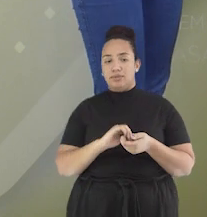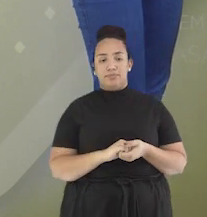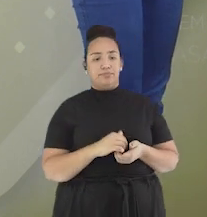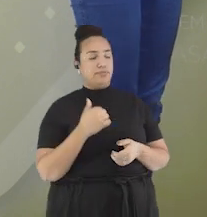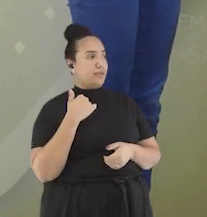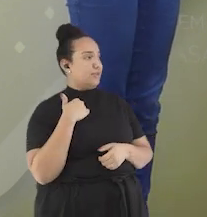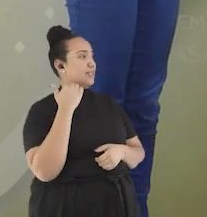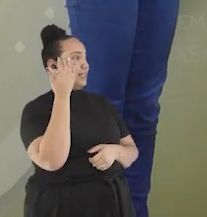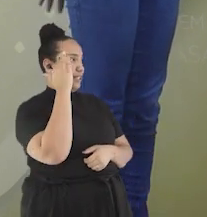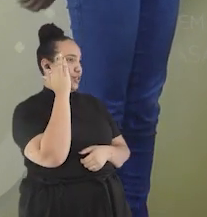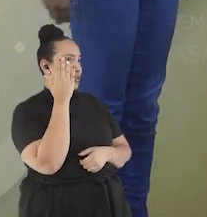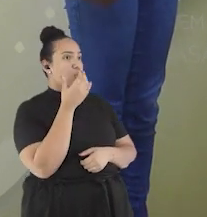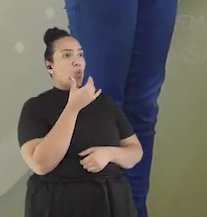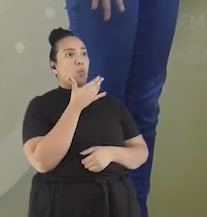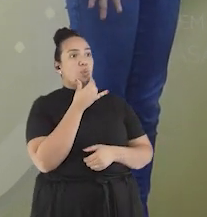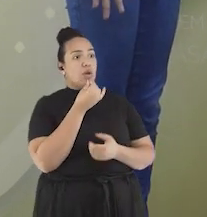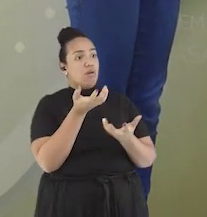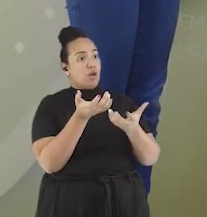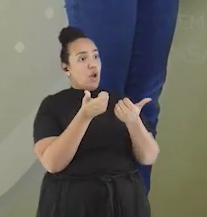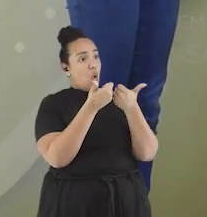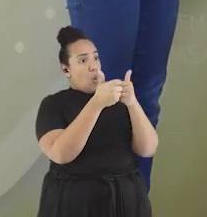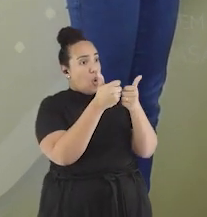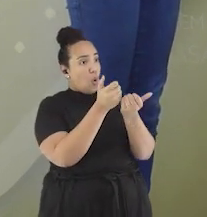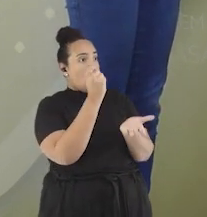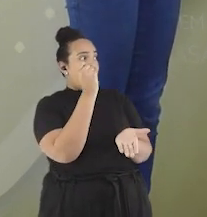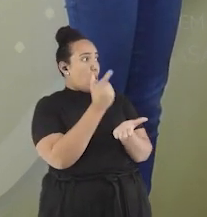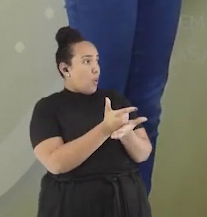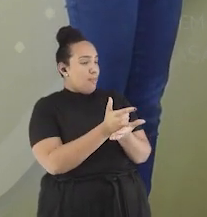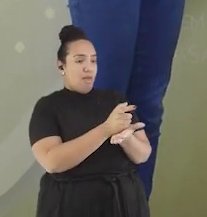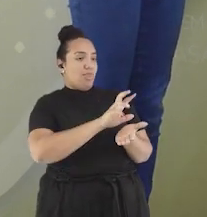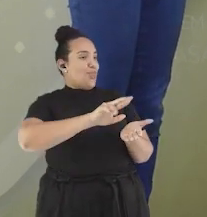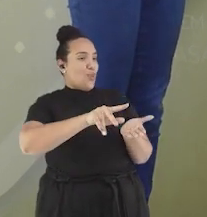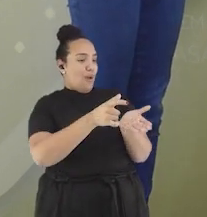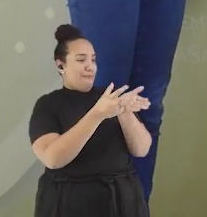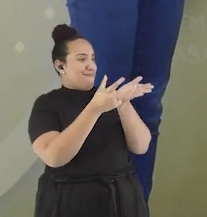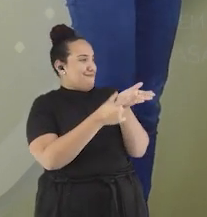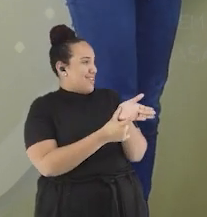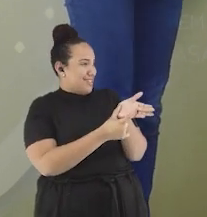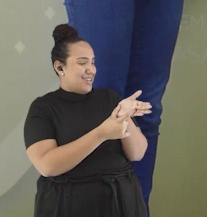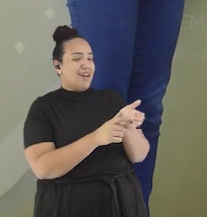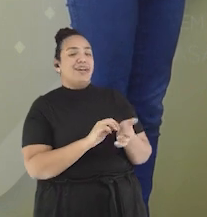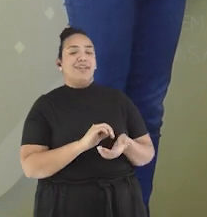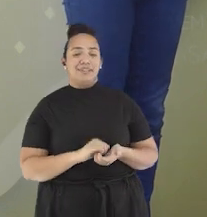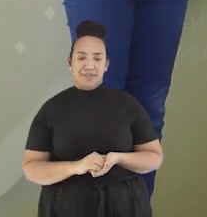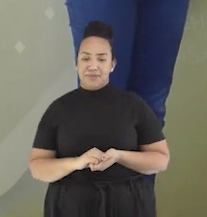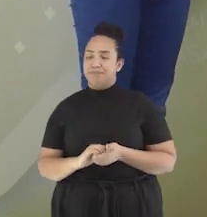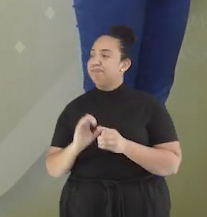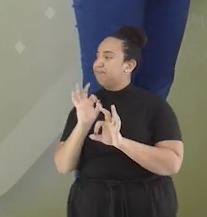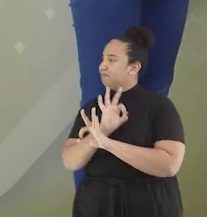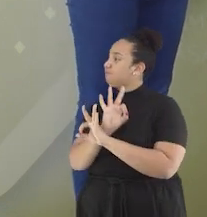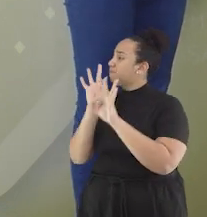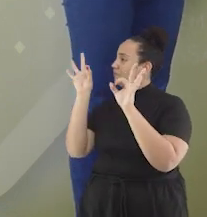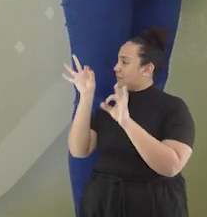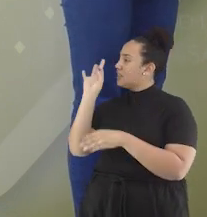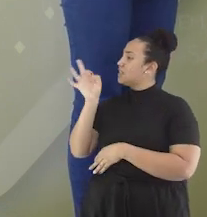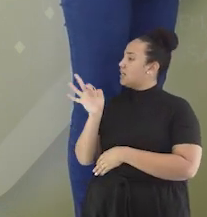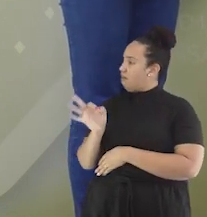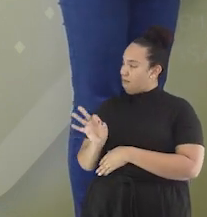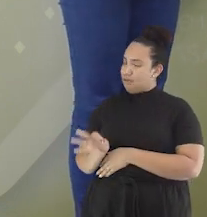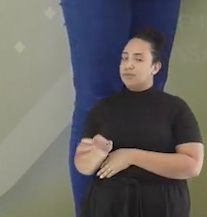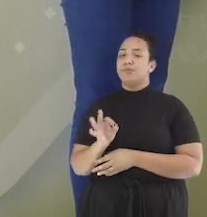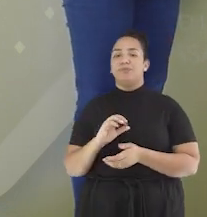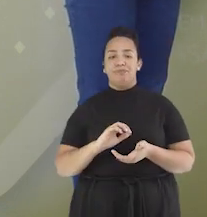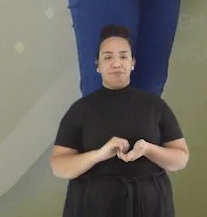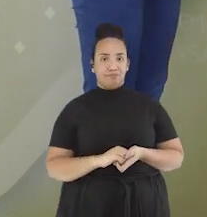Bom, eu entendi que o Juquinha queria comprar o ônibus, não pagar uma passagem para ir a algum lugar. Excelente interpretação que a Heloísa fez do